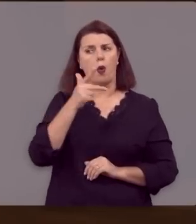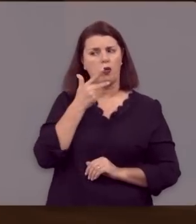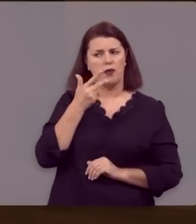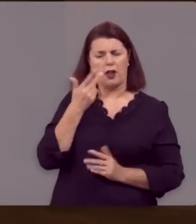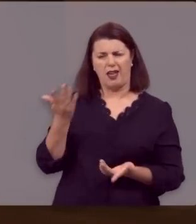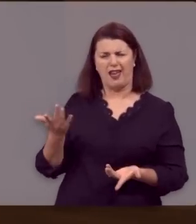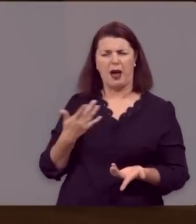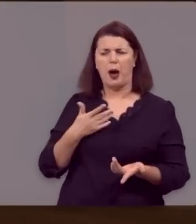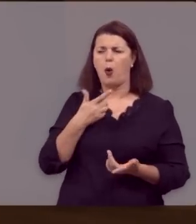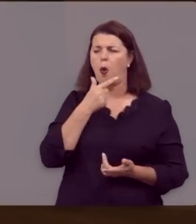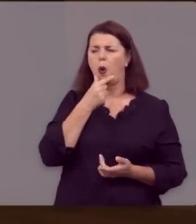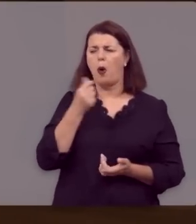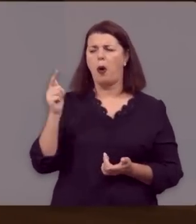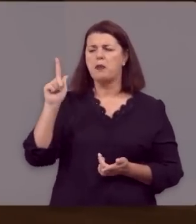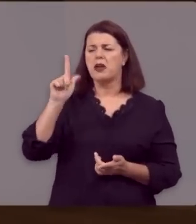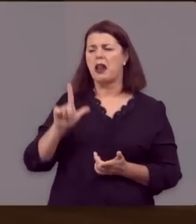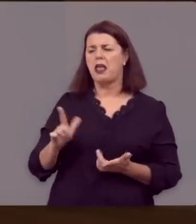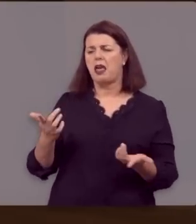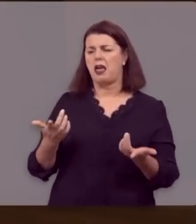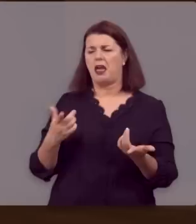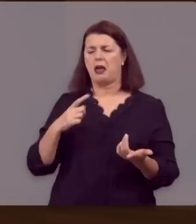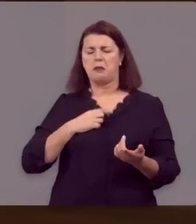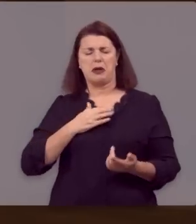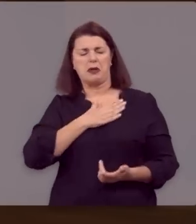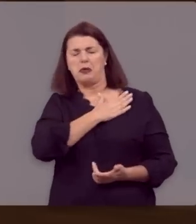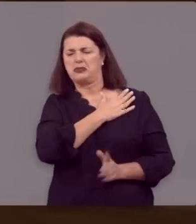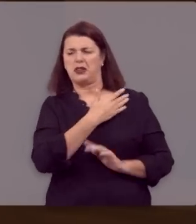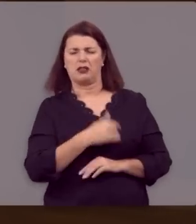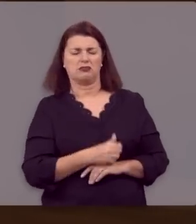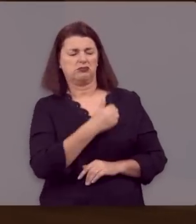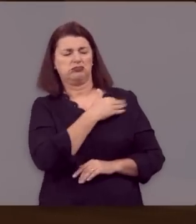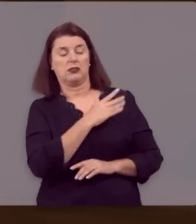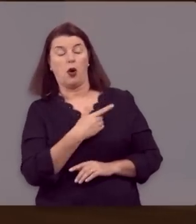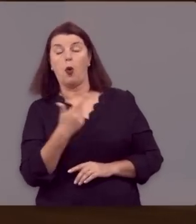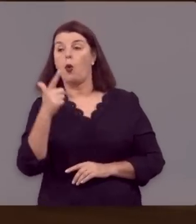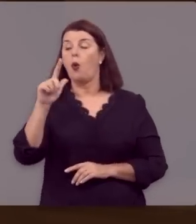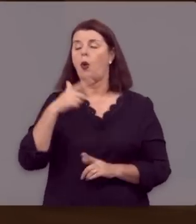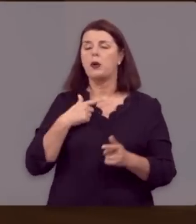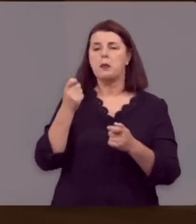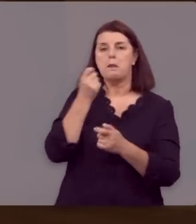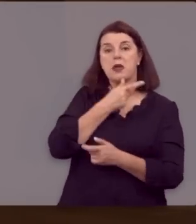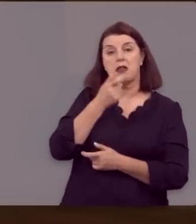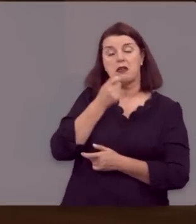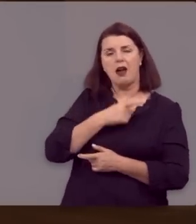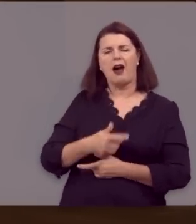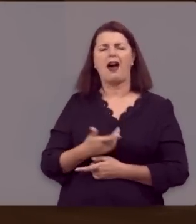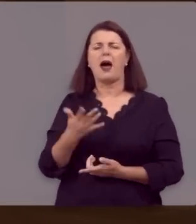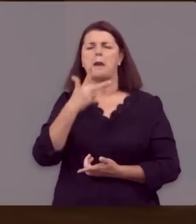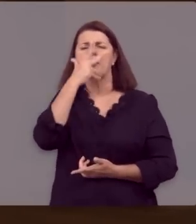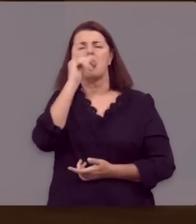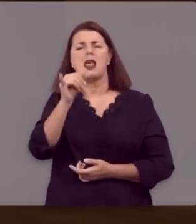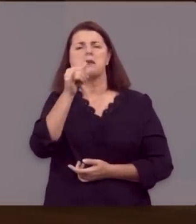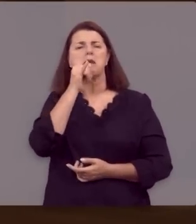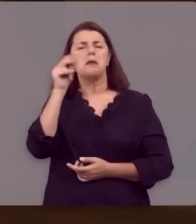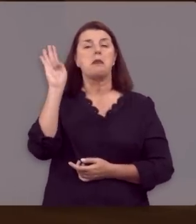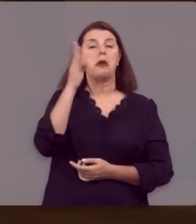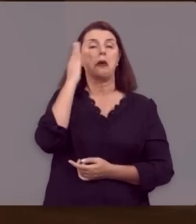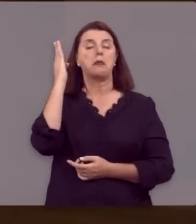disseram: são galileus, com preconceito. Outros ainda zombaram, dizendo: estão